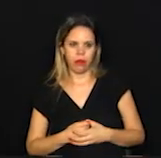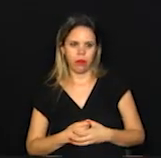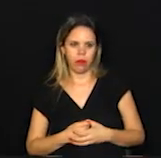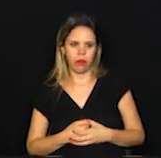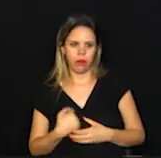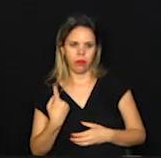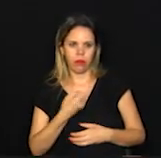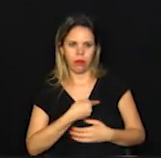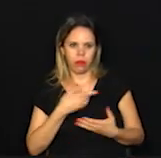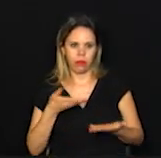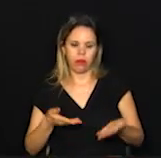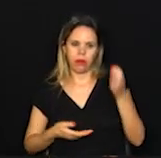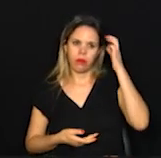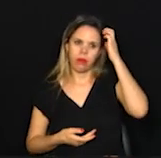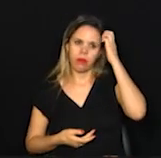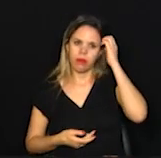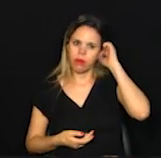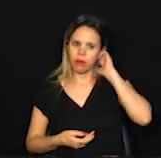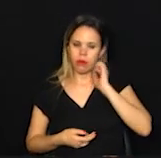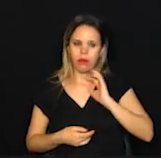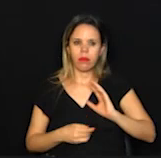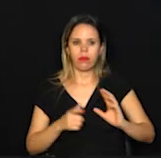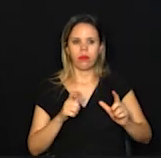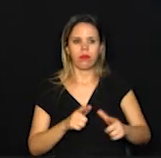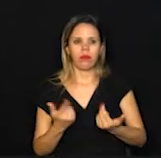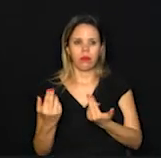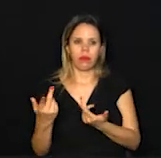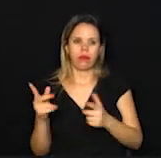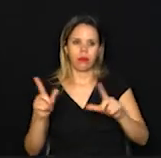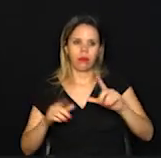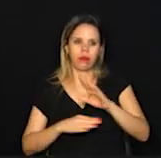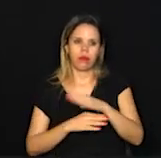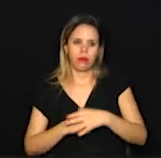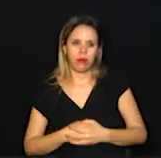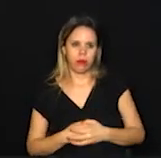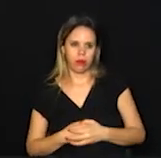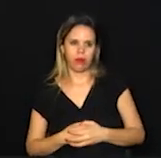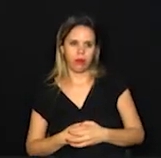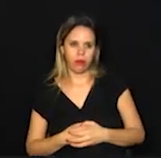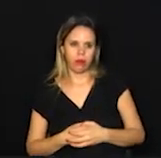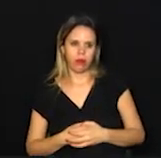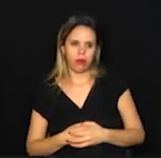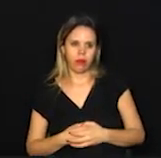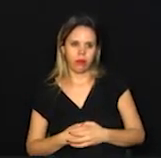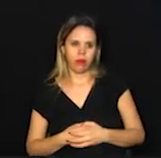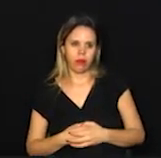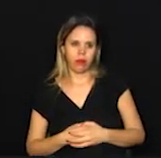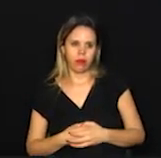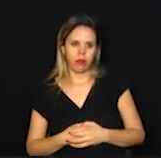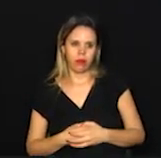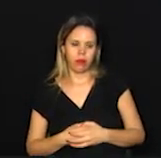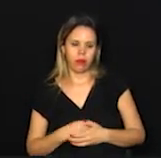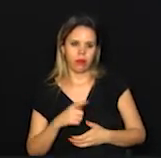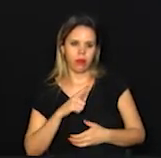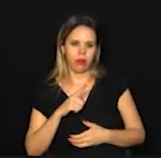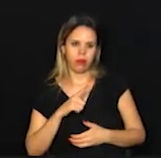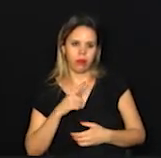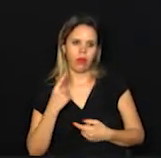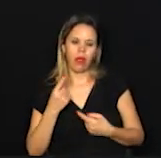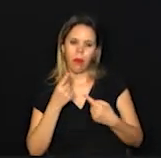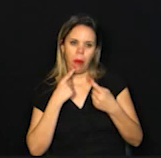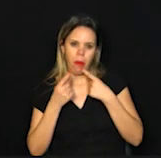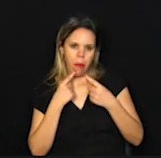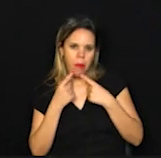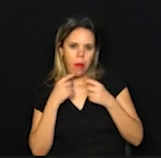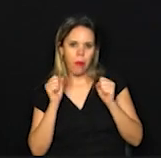A gente garantir que um espaço como esse da TV Câmara, da Câmara Municipal, enfim, tenham debates